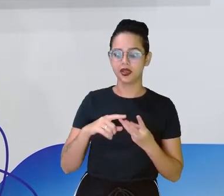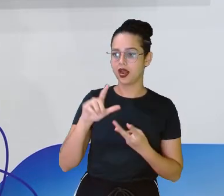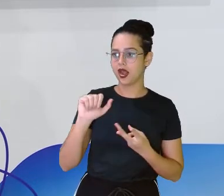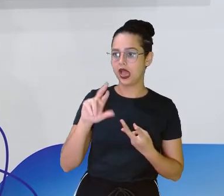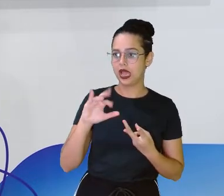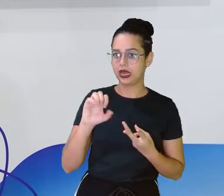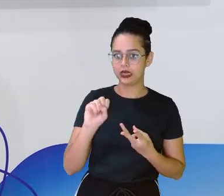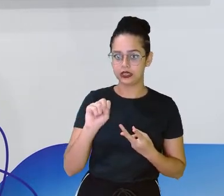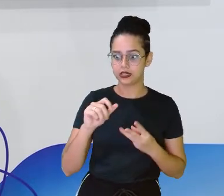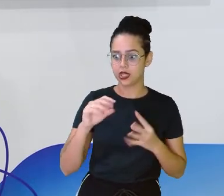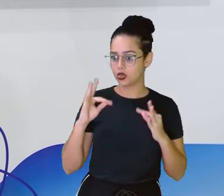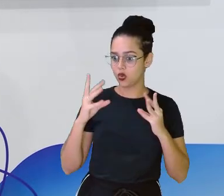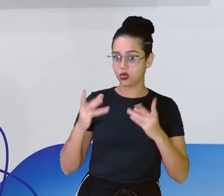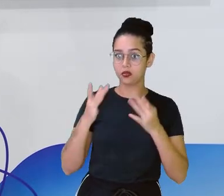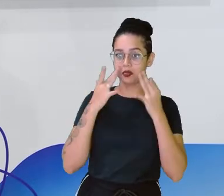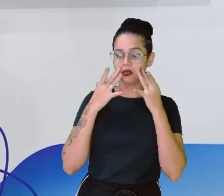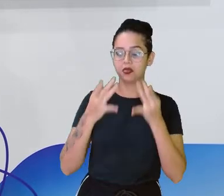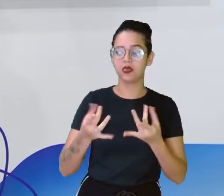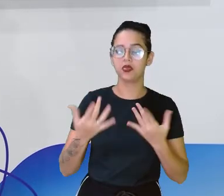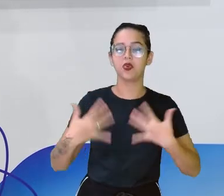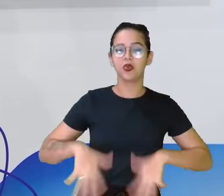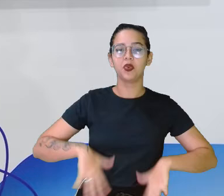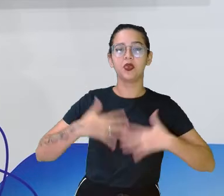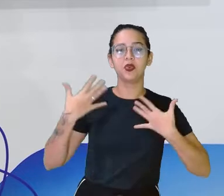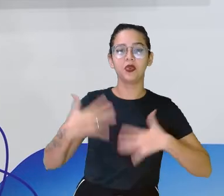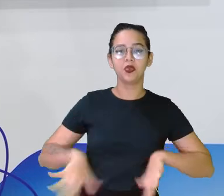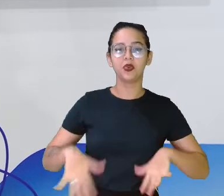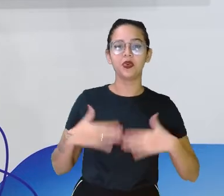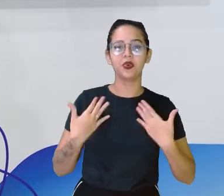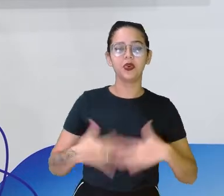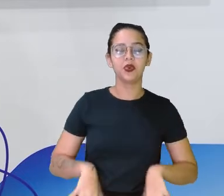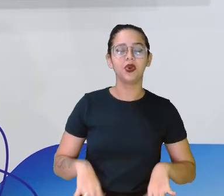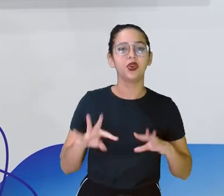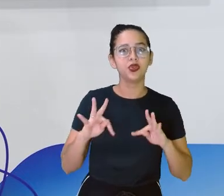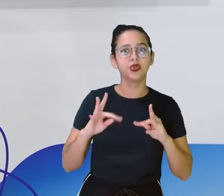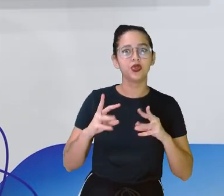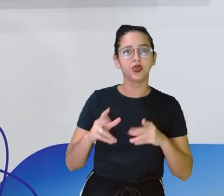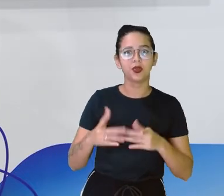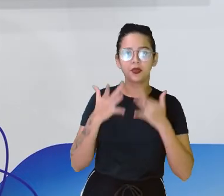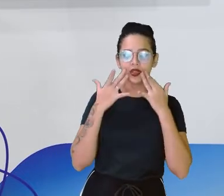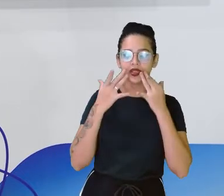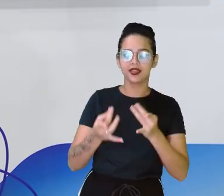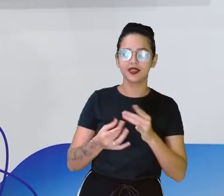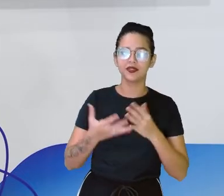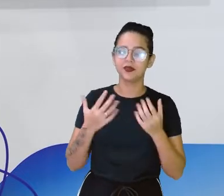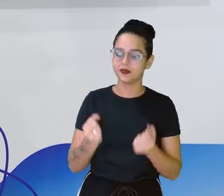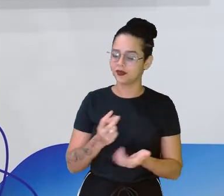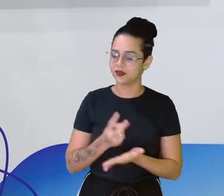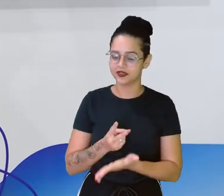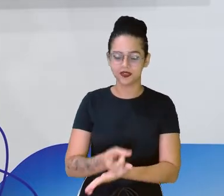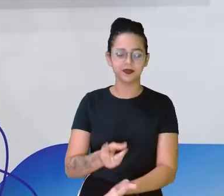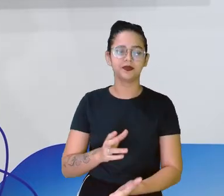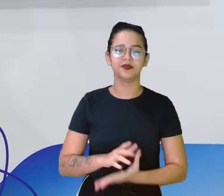todo mundo atento, hein? Todo mundo atento. Vamos embora.